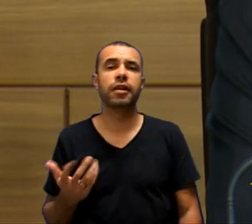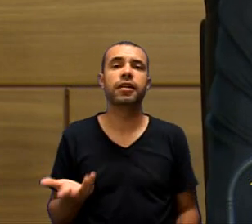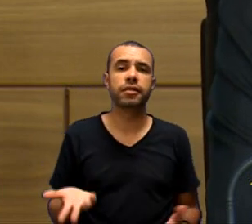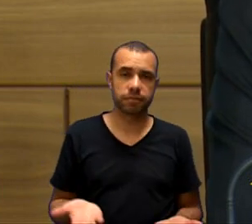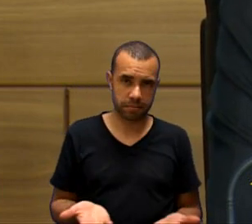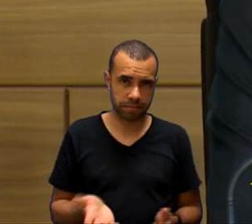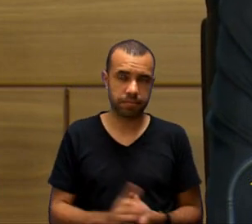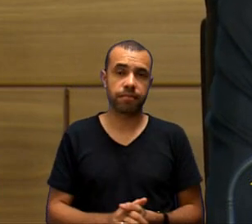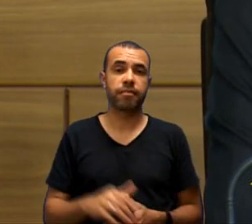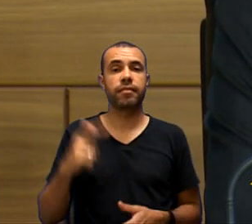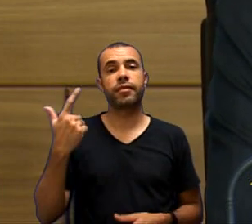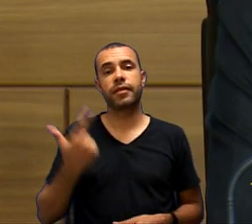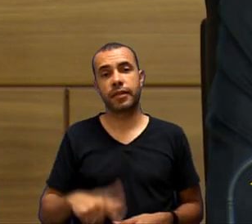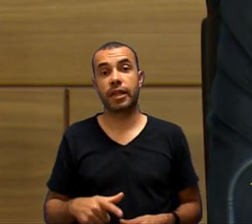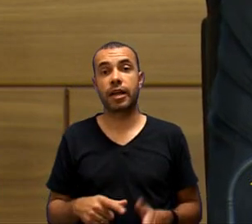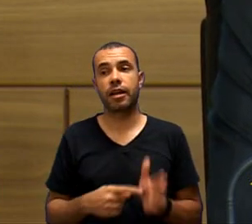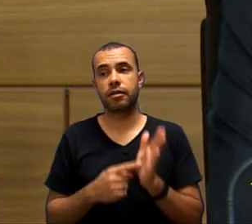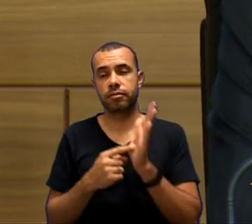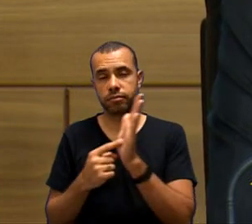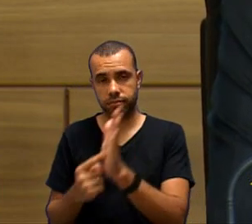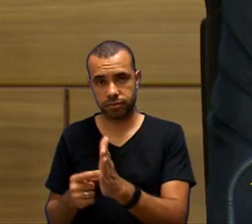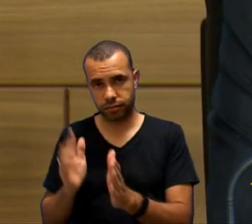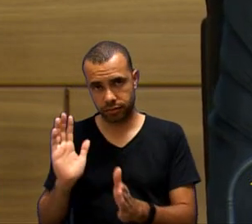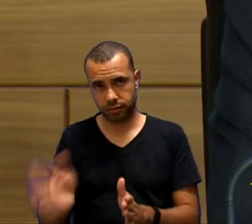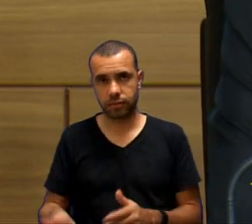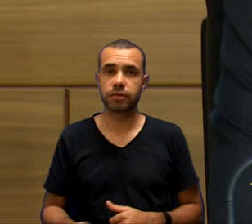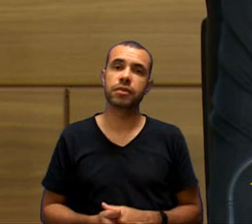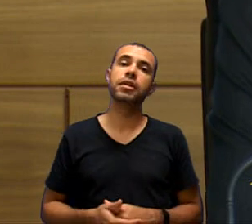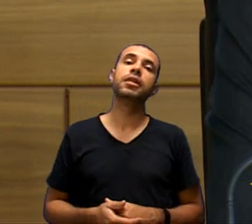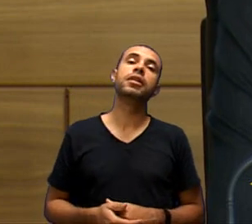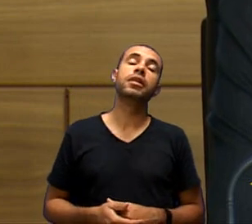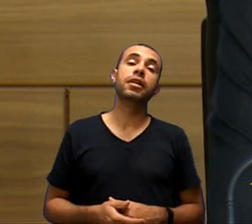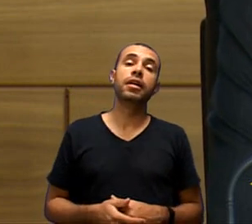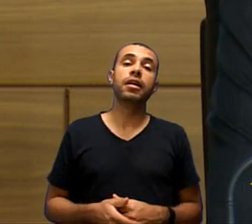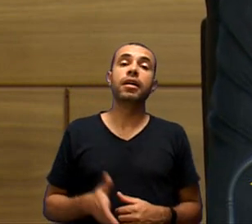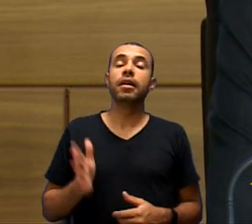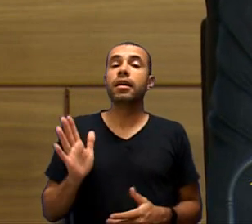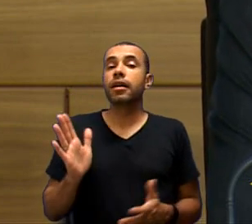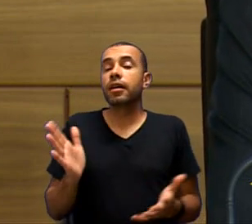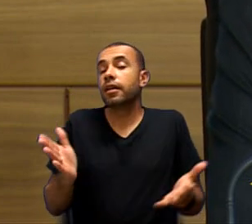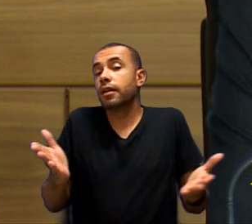foi feito. Nós já entregamos. Que interessante.